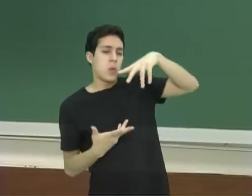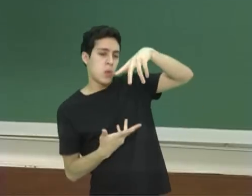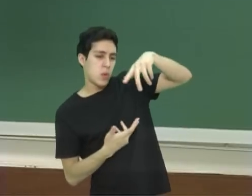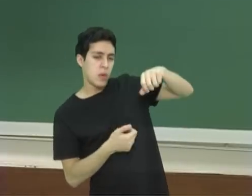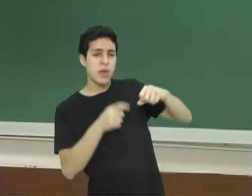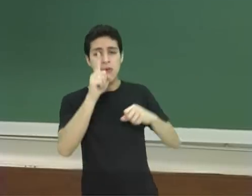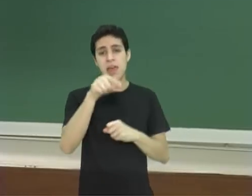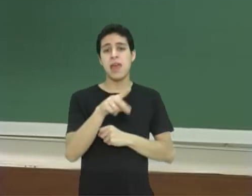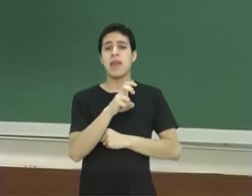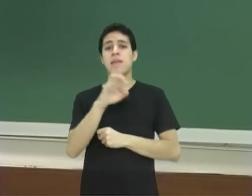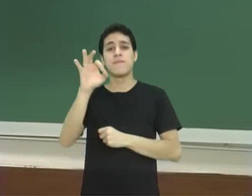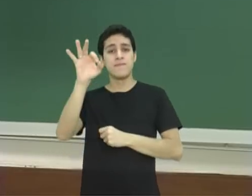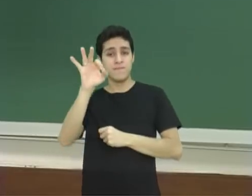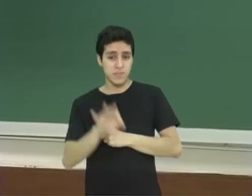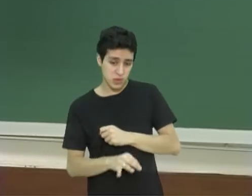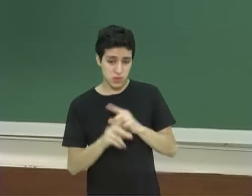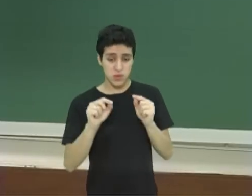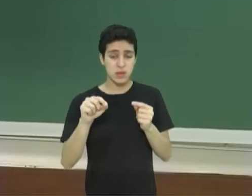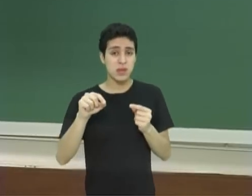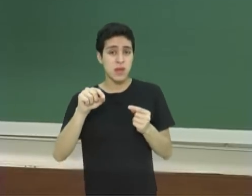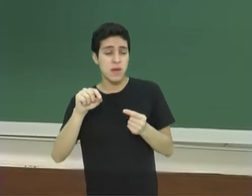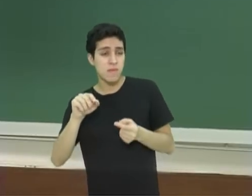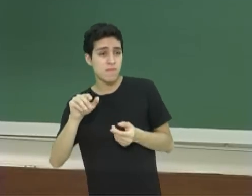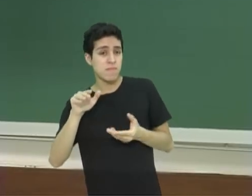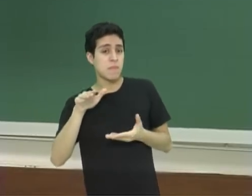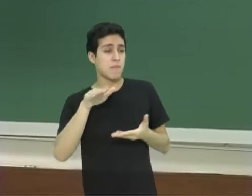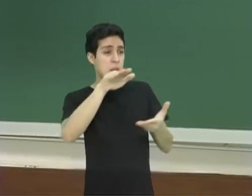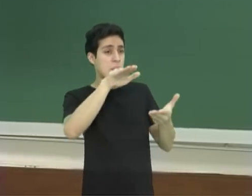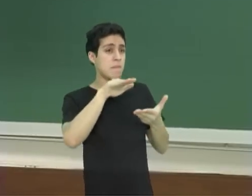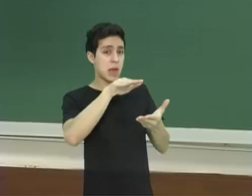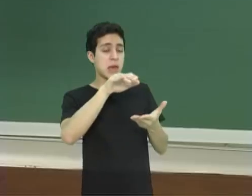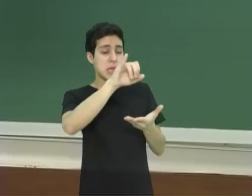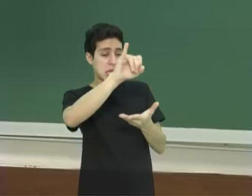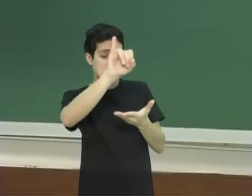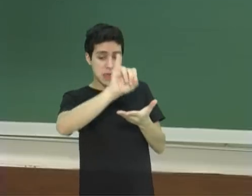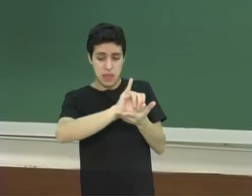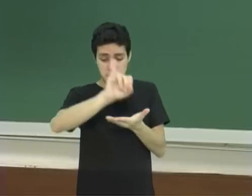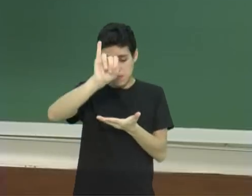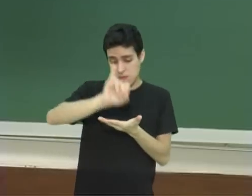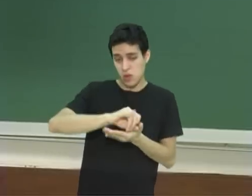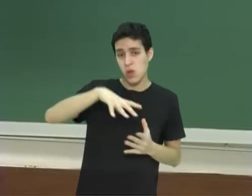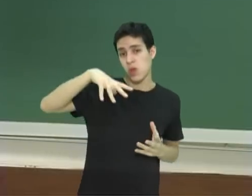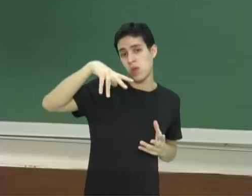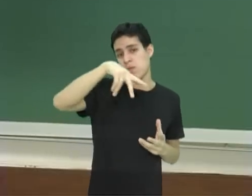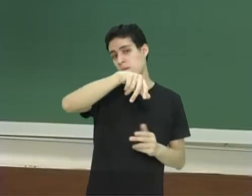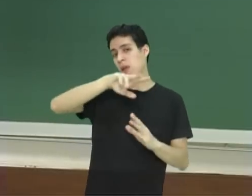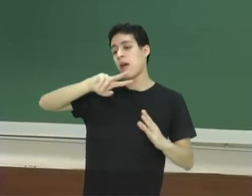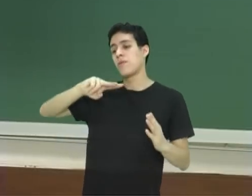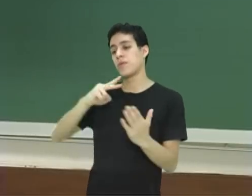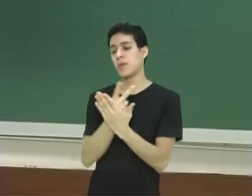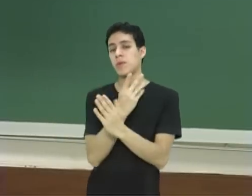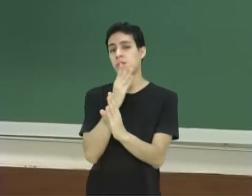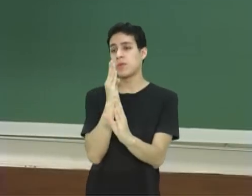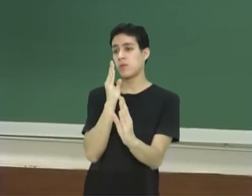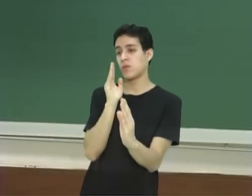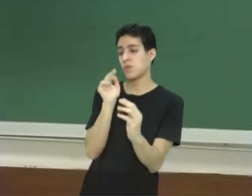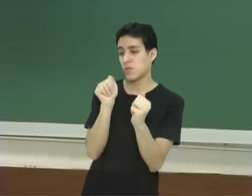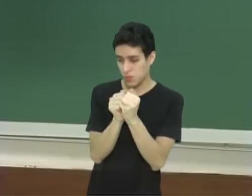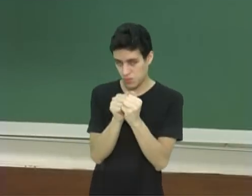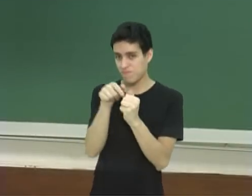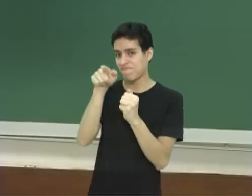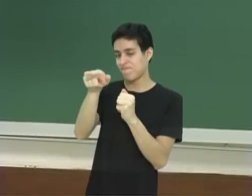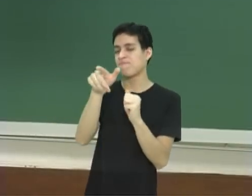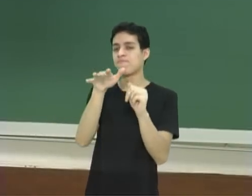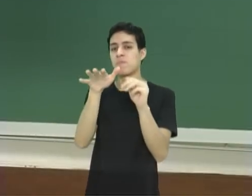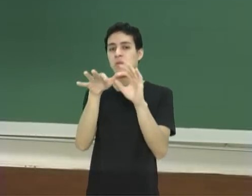a 15% das exportações e importações no mundo são realizadas com a União